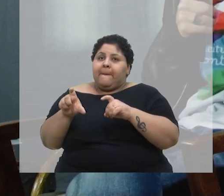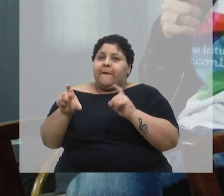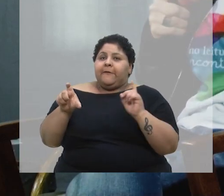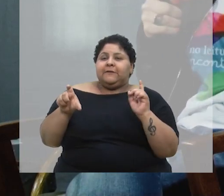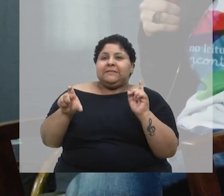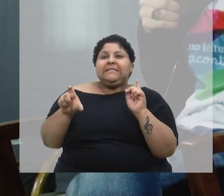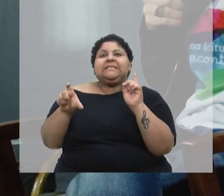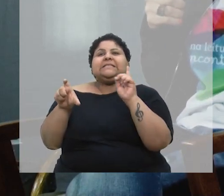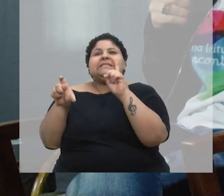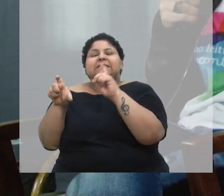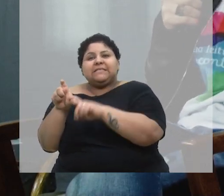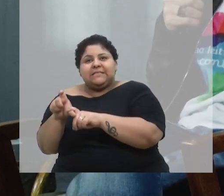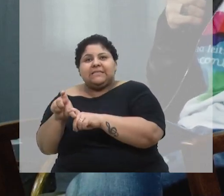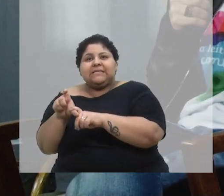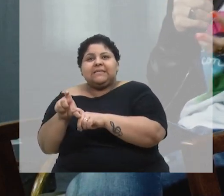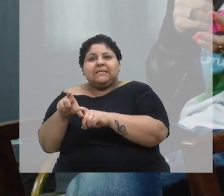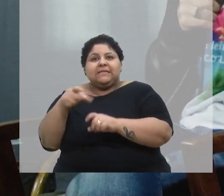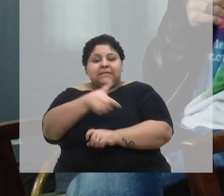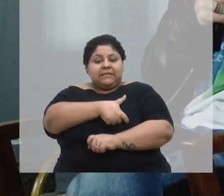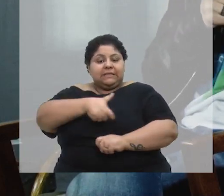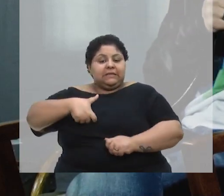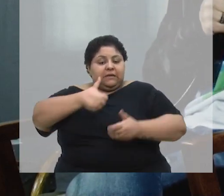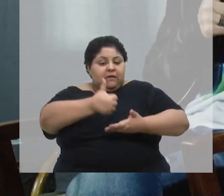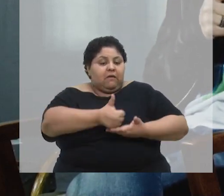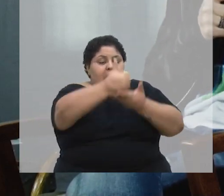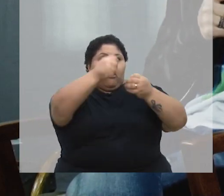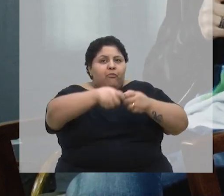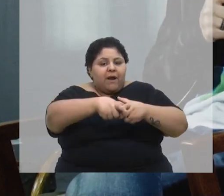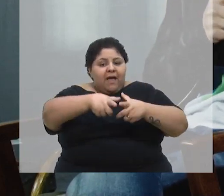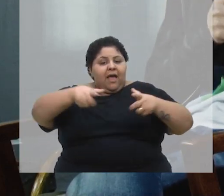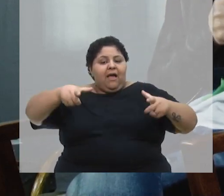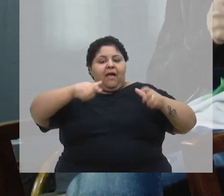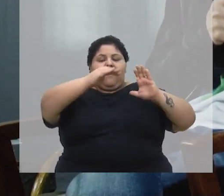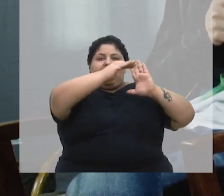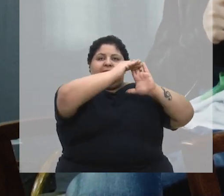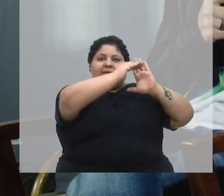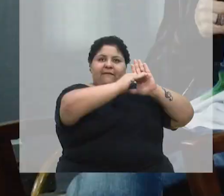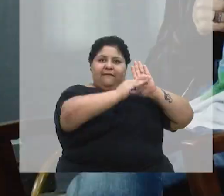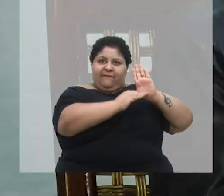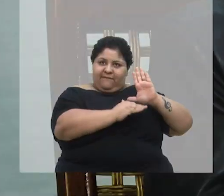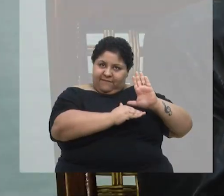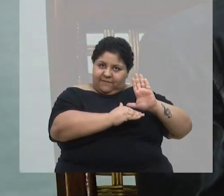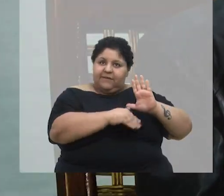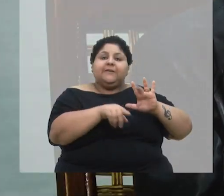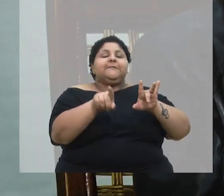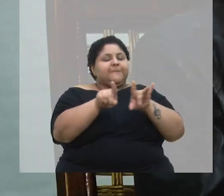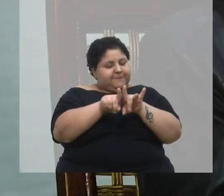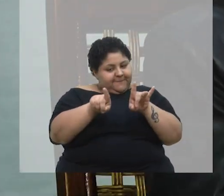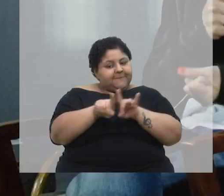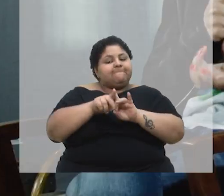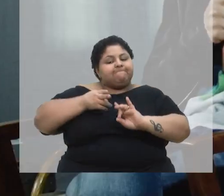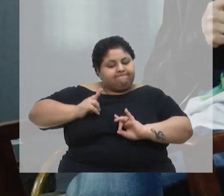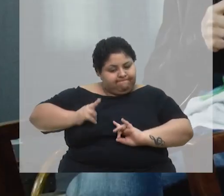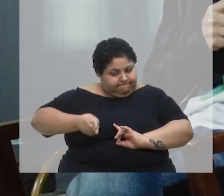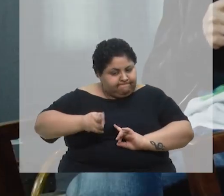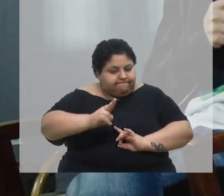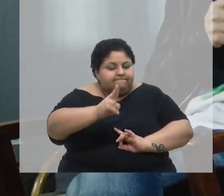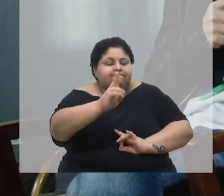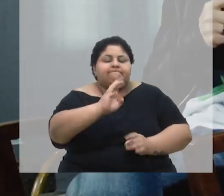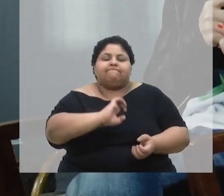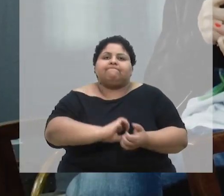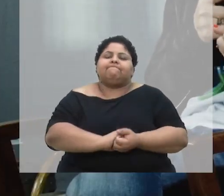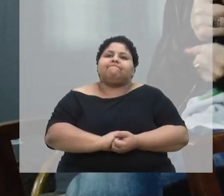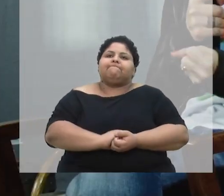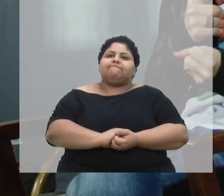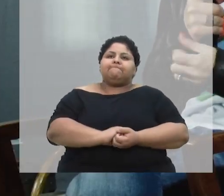depende dessas parcerias para ampliar a programação, né? E como a gente... continuar também. Perfeito, e